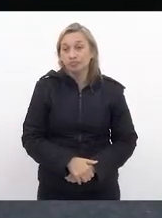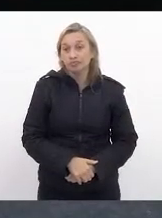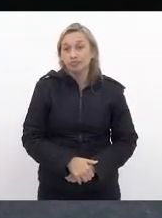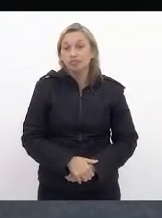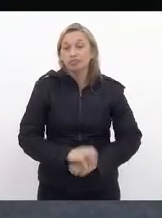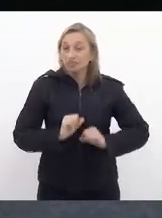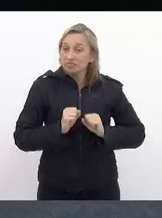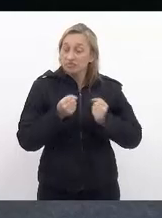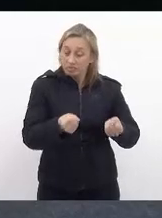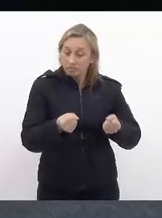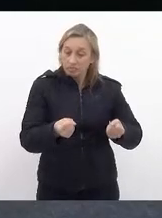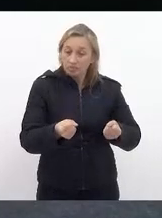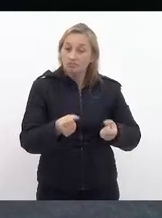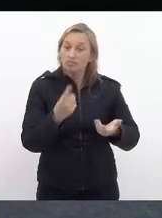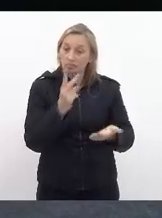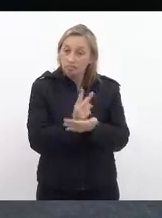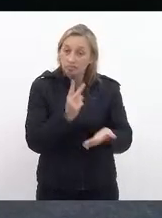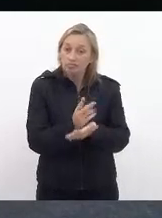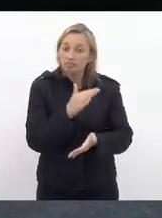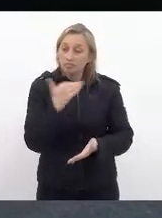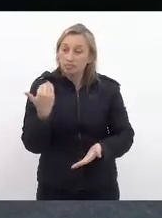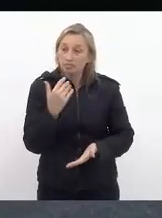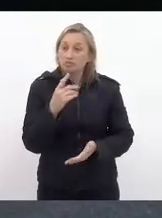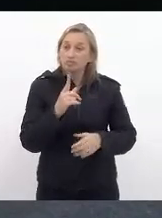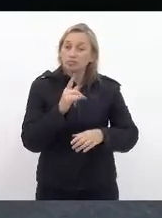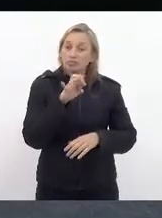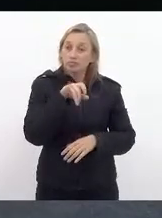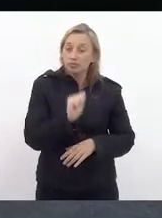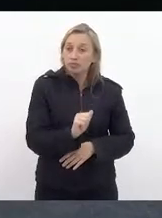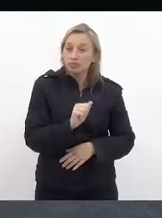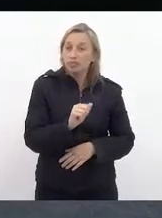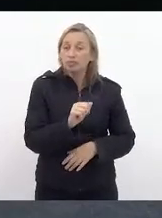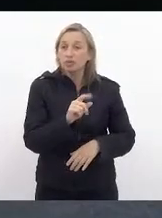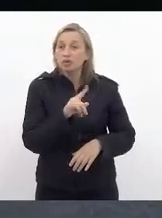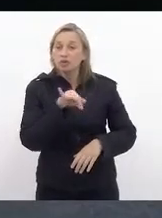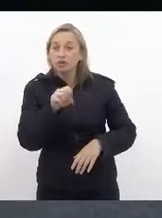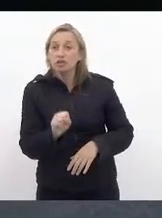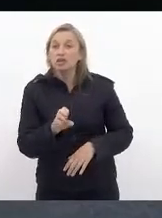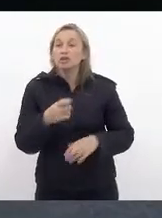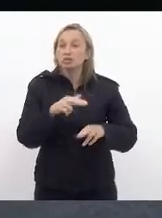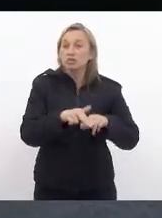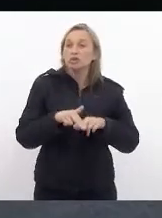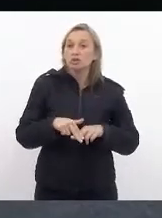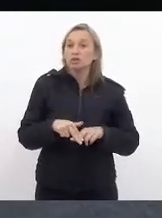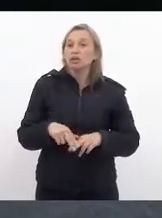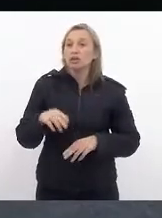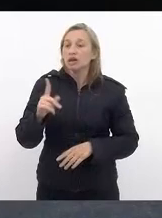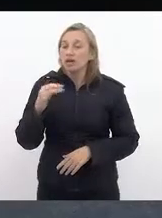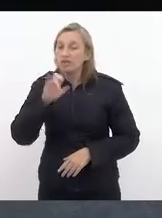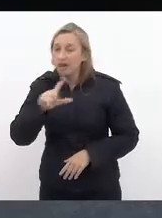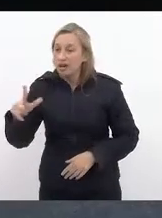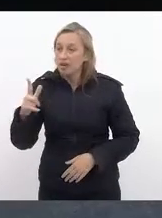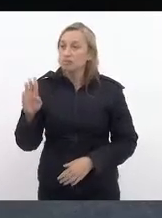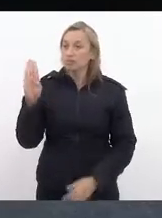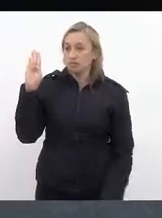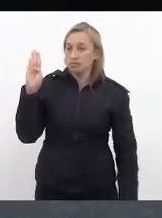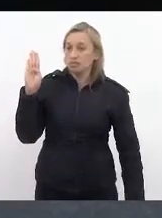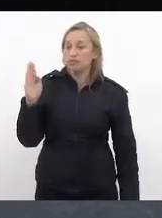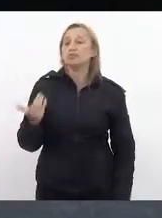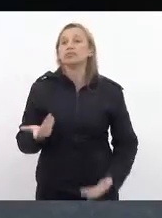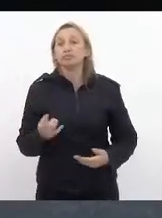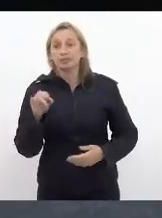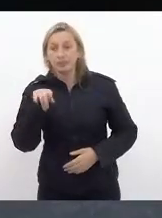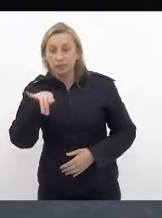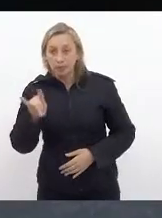detentor ainda que postumamente do diploma postingue por isso Rafael presente Fórum de economia solidária